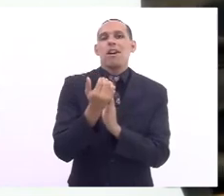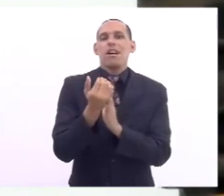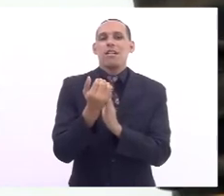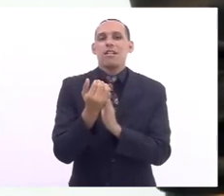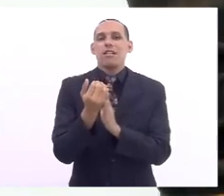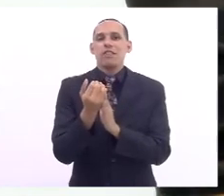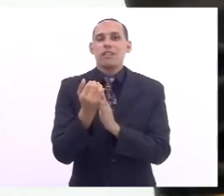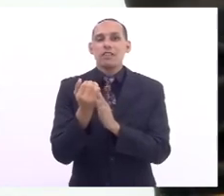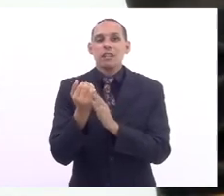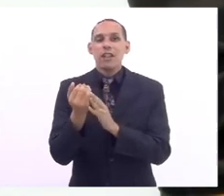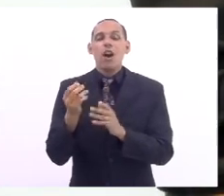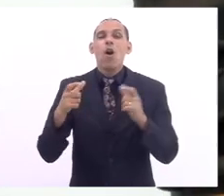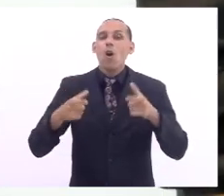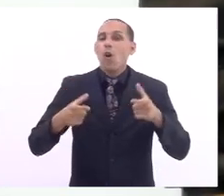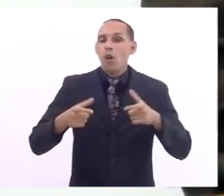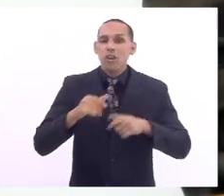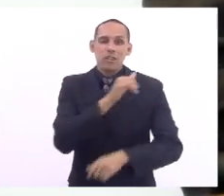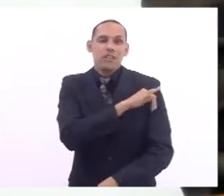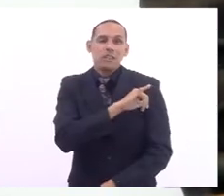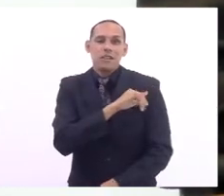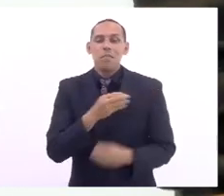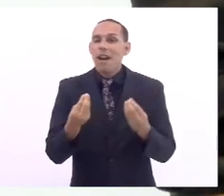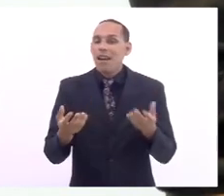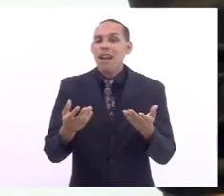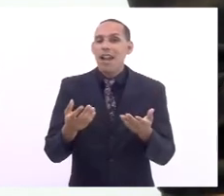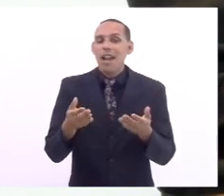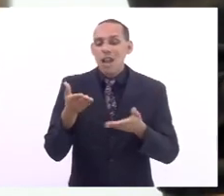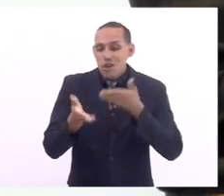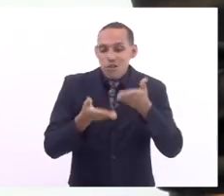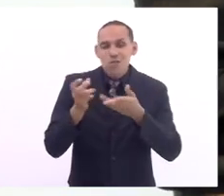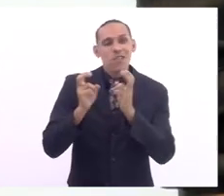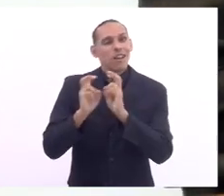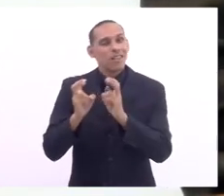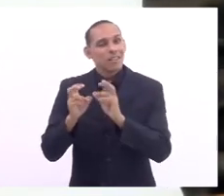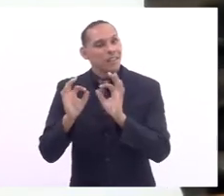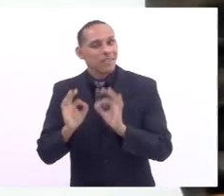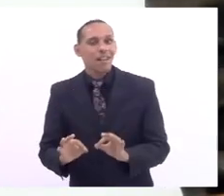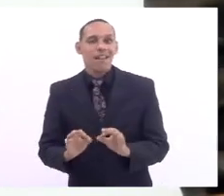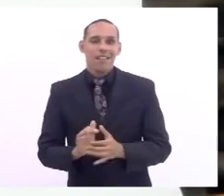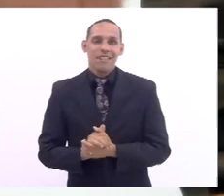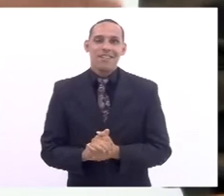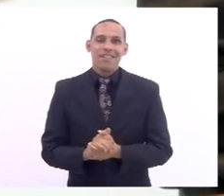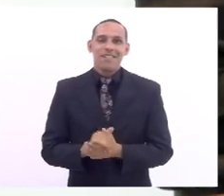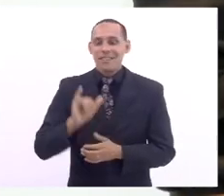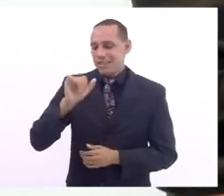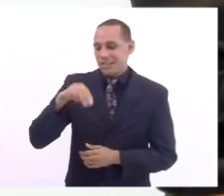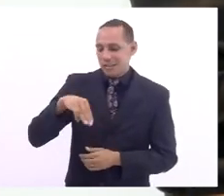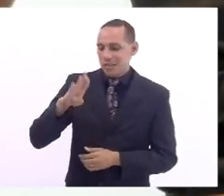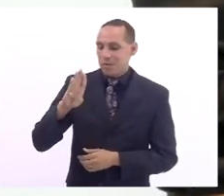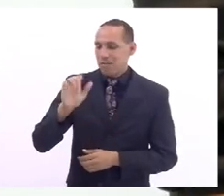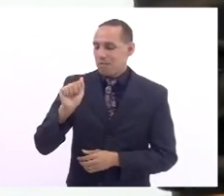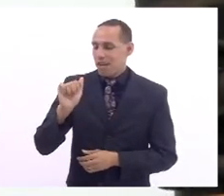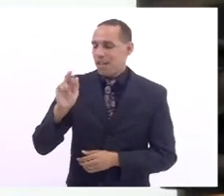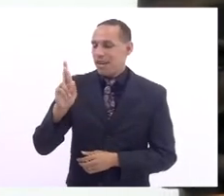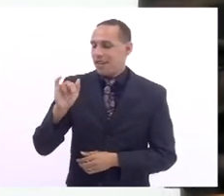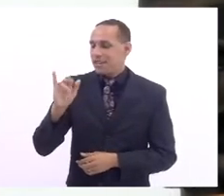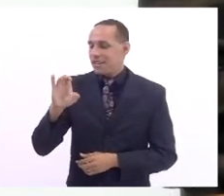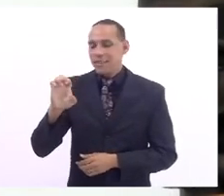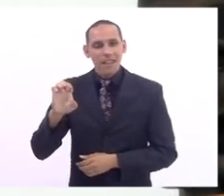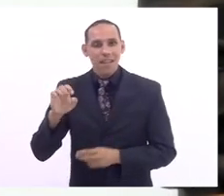Janeiro porque isso para poder cuidar do trem direito para poder finalmente fazer o trem lá de variedade de Vila Mirim